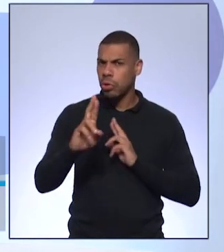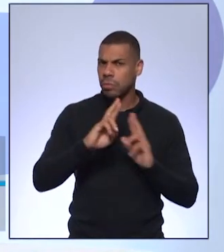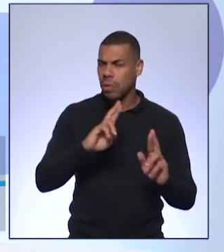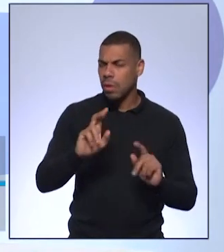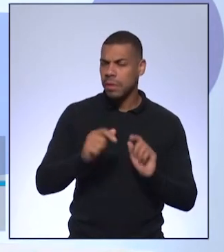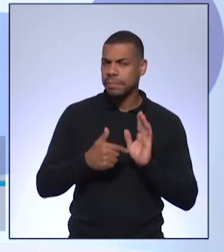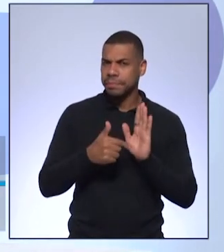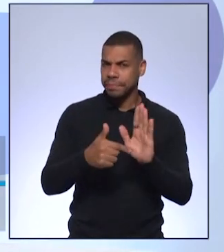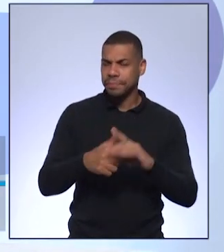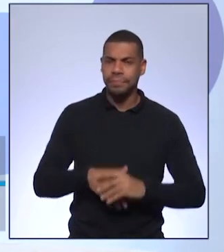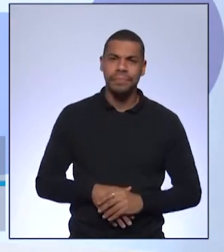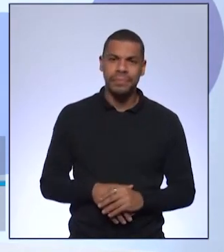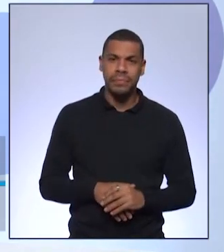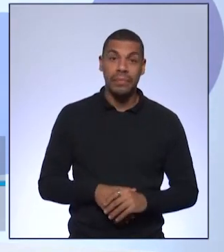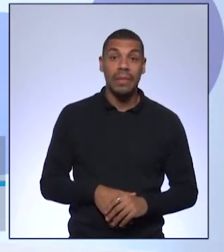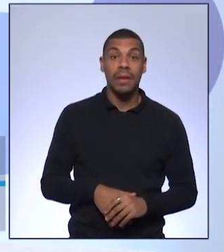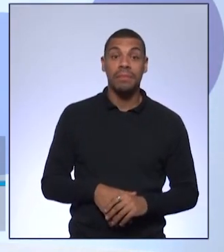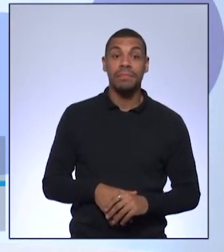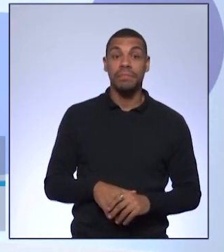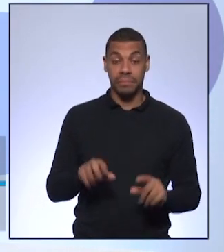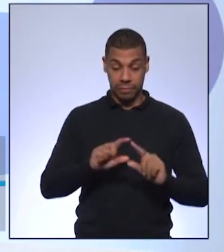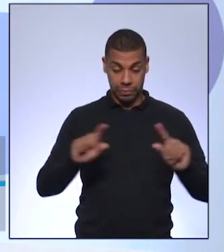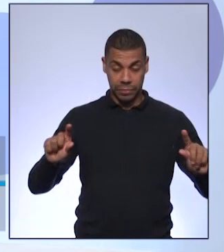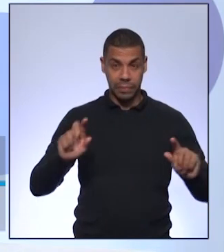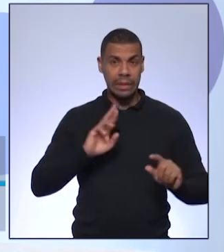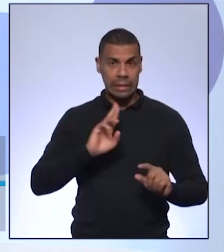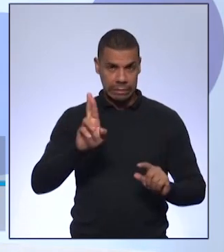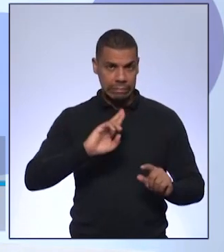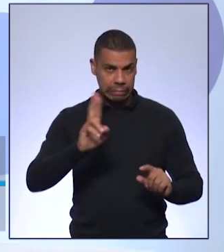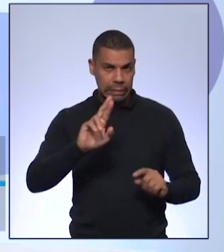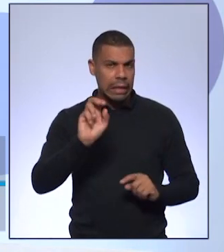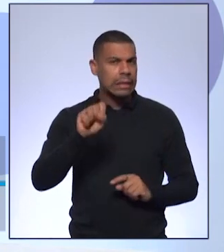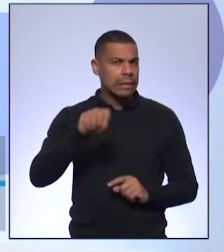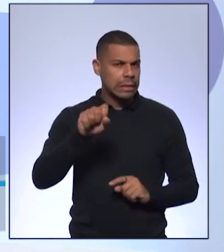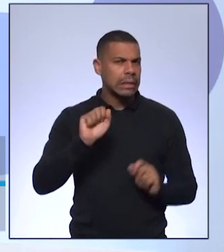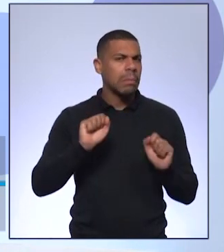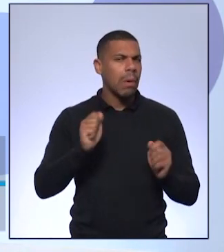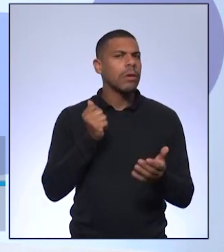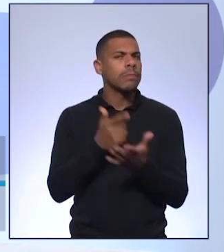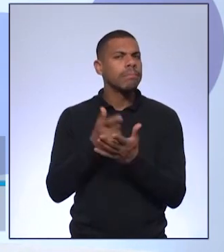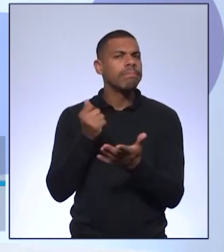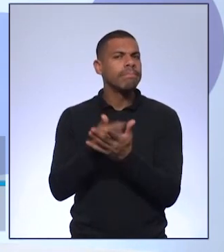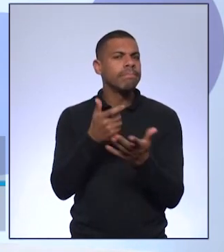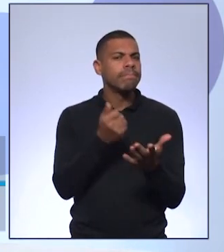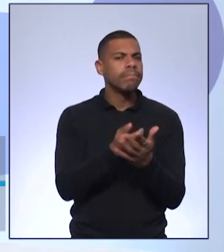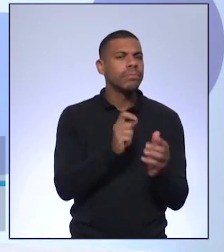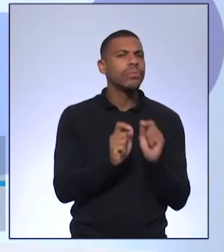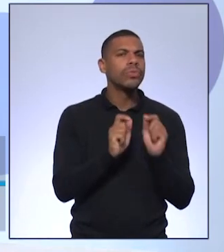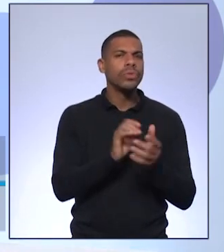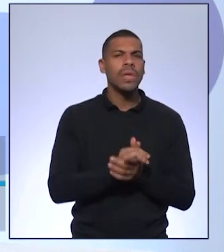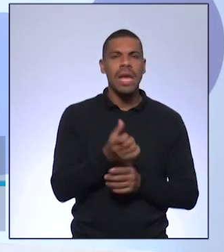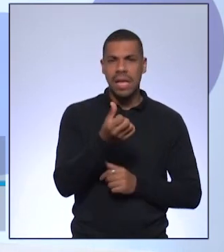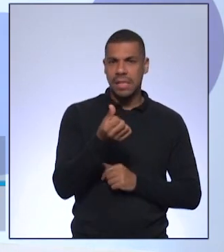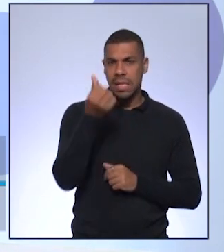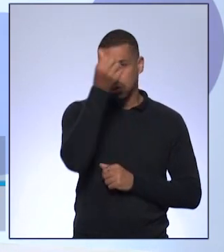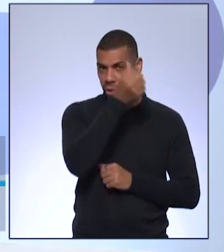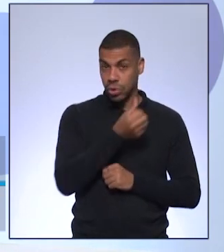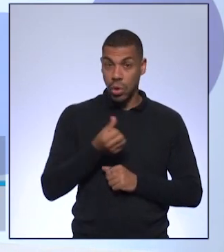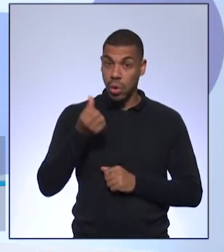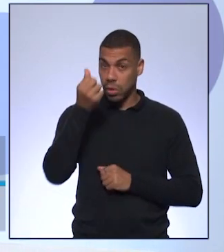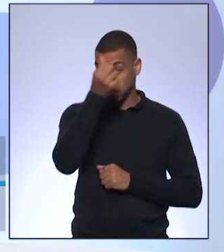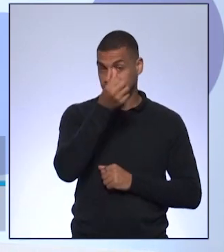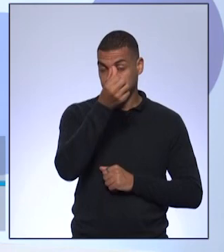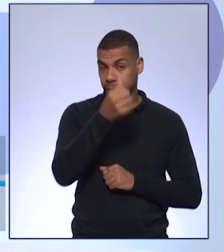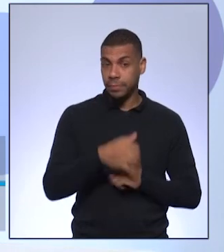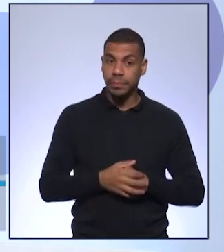colocaram assim, ó. Sim, a resposta como sim, é possível pagar o resultado de 6 horas, então eles pegavam o resultado